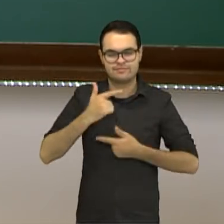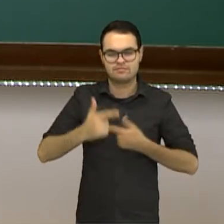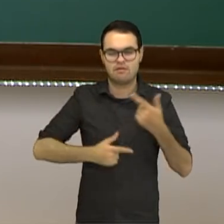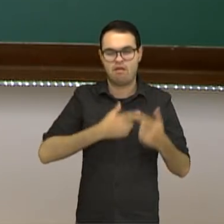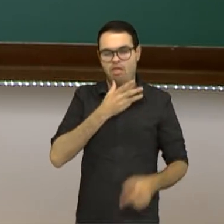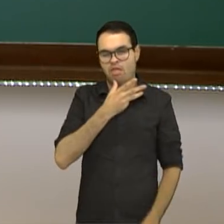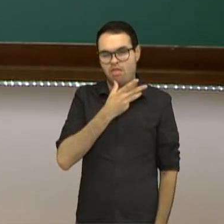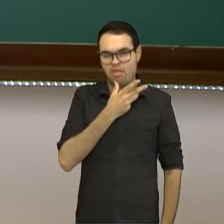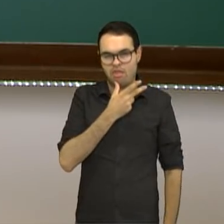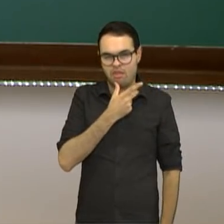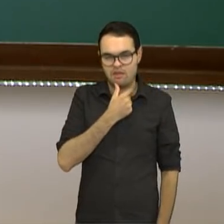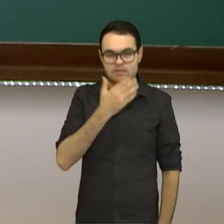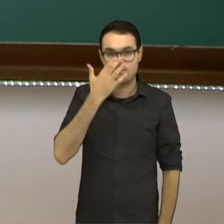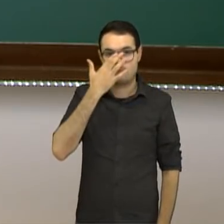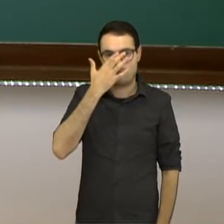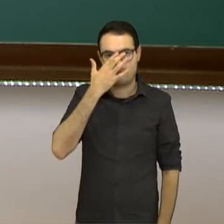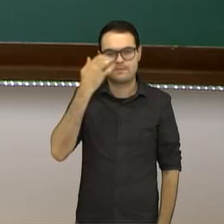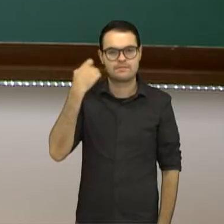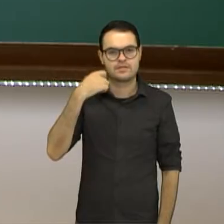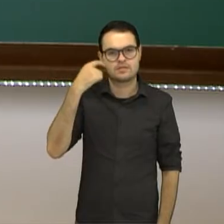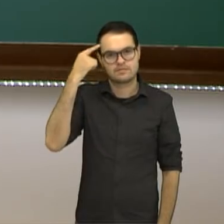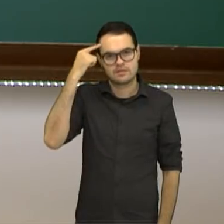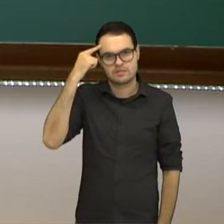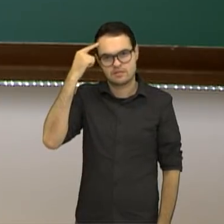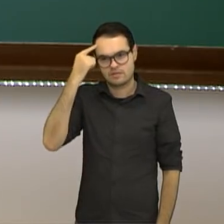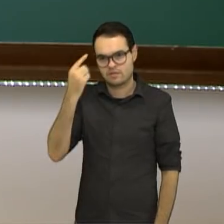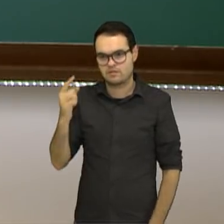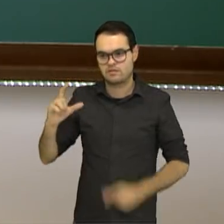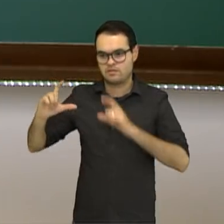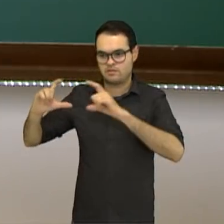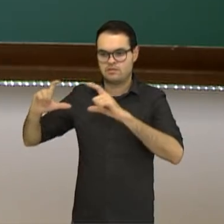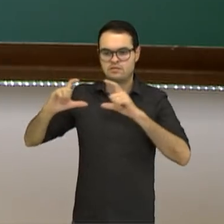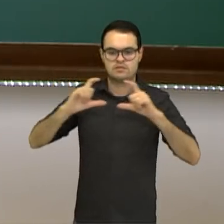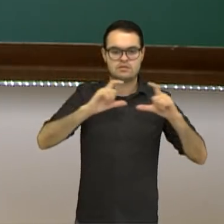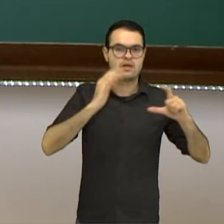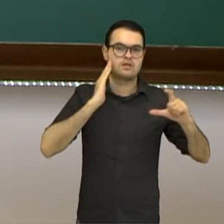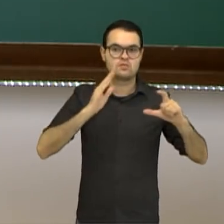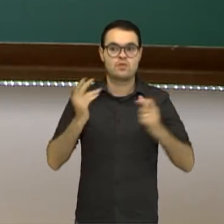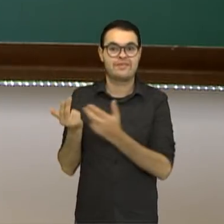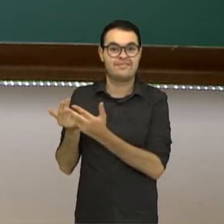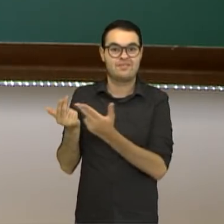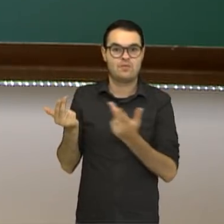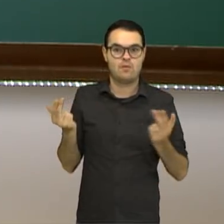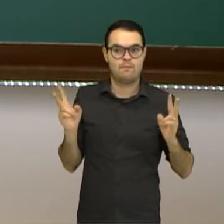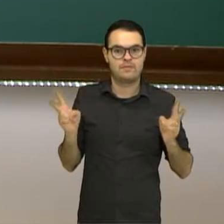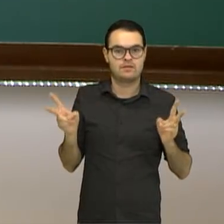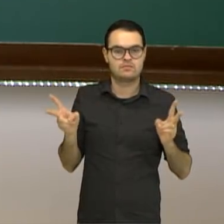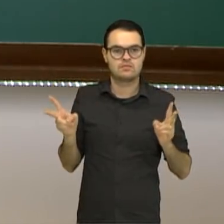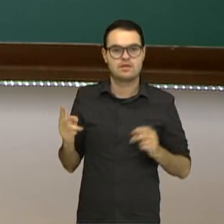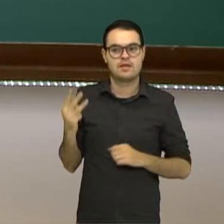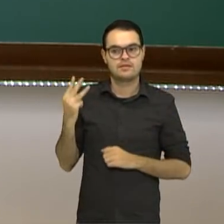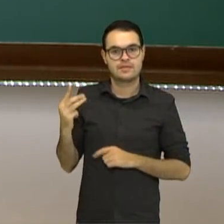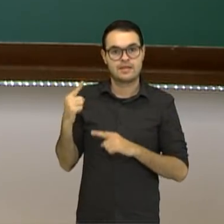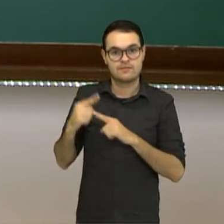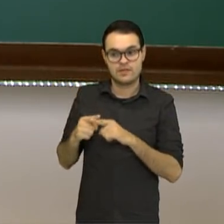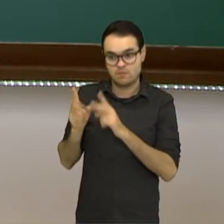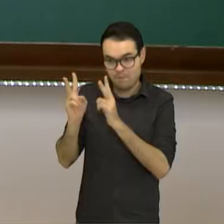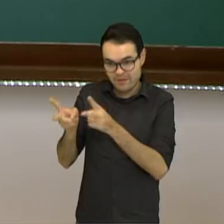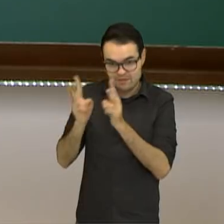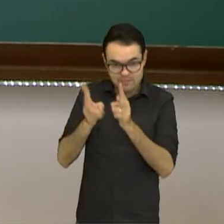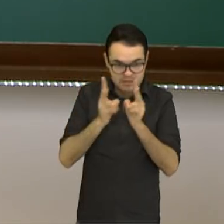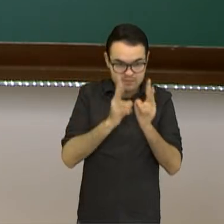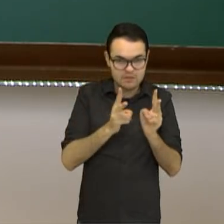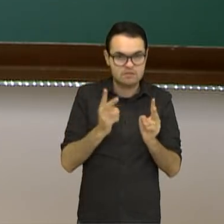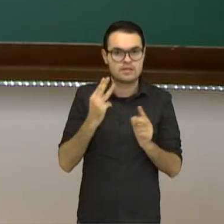vai? Então, eu tenho que pensar que esses três cartões têm o mesmo valor. Então, é três vezes o mesmo